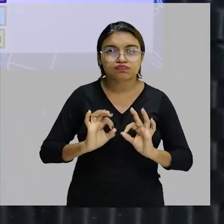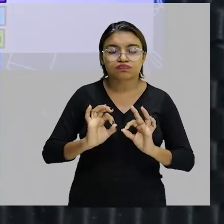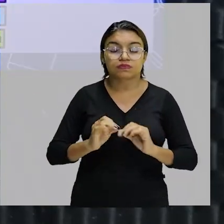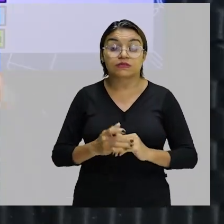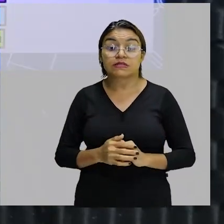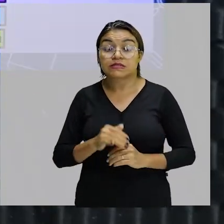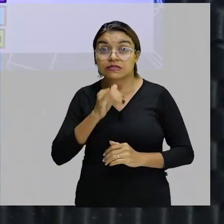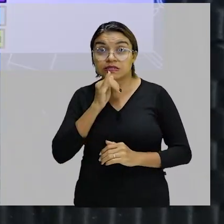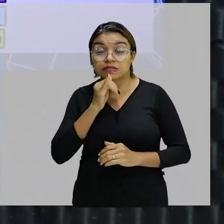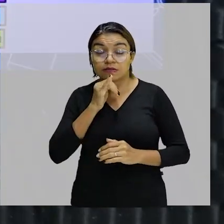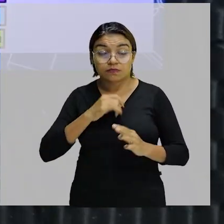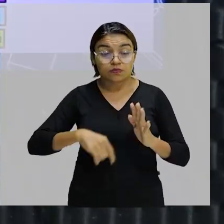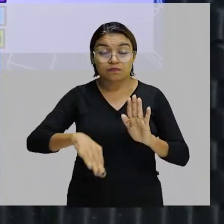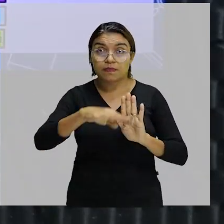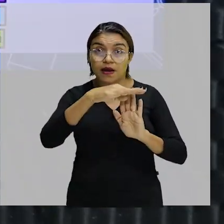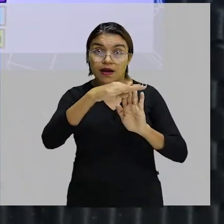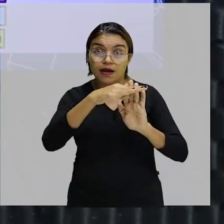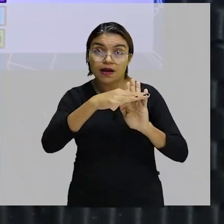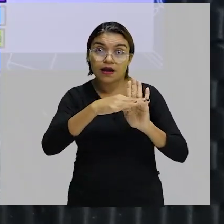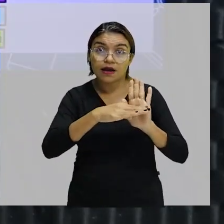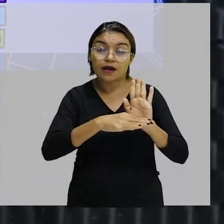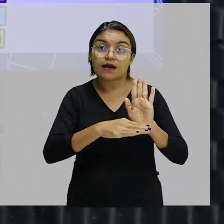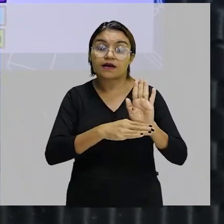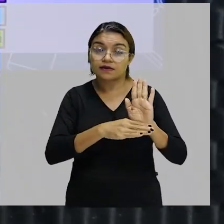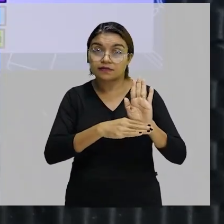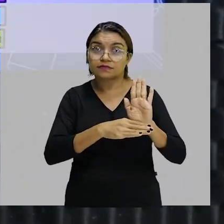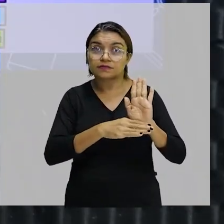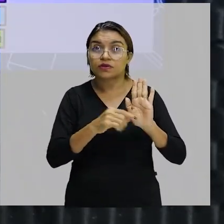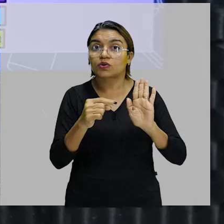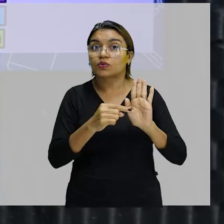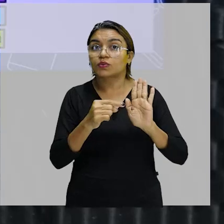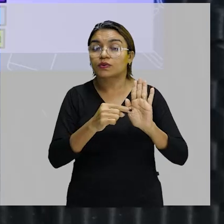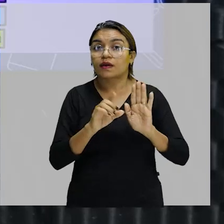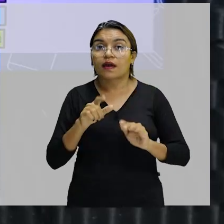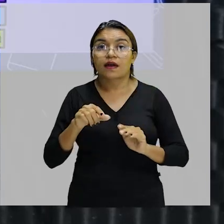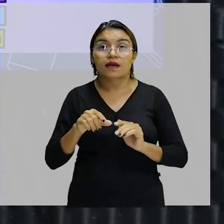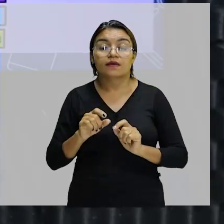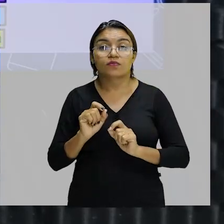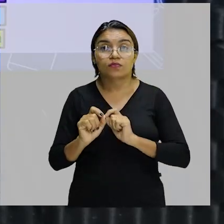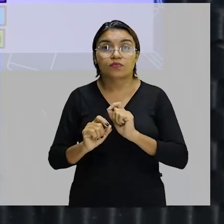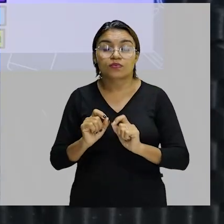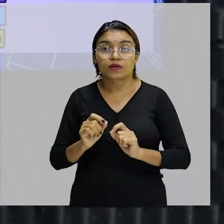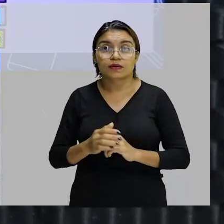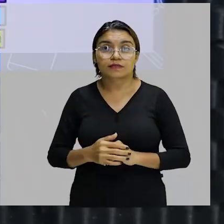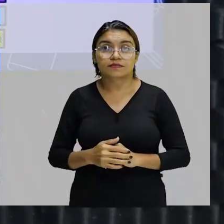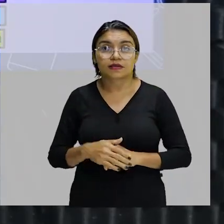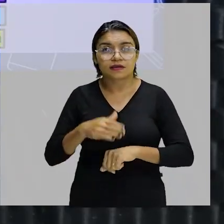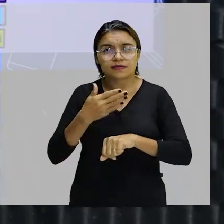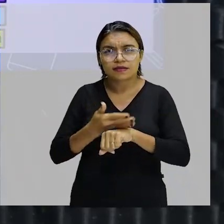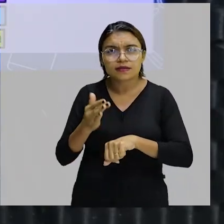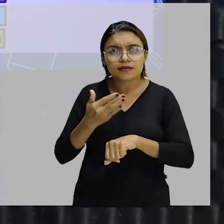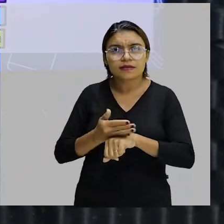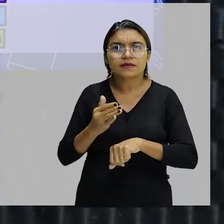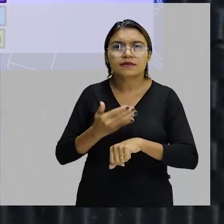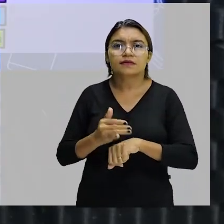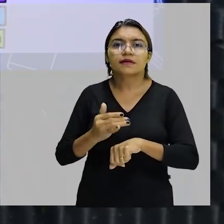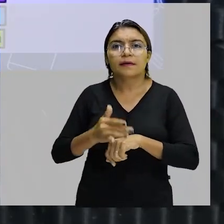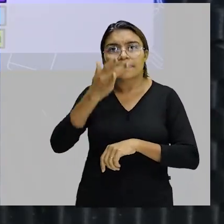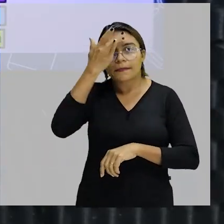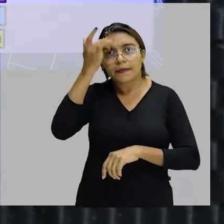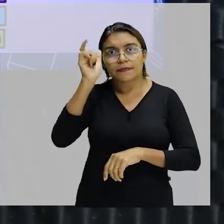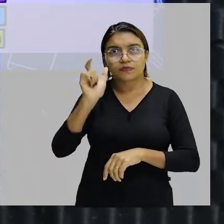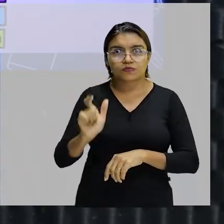atributos físicos aqui, ó, se nós formos conceituar, são aqueles atributos físicos que são treináveis pelo